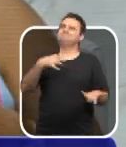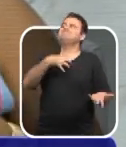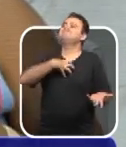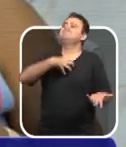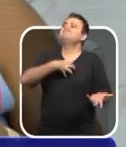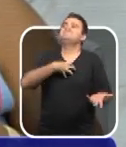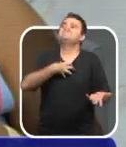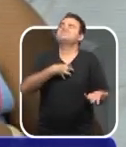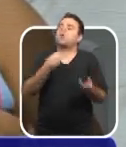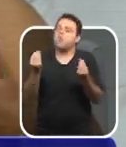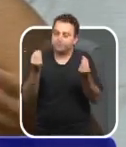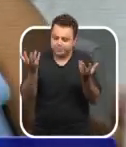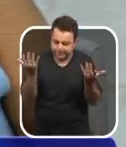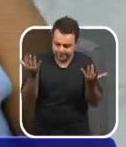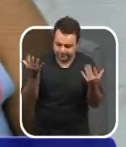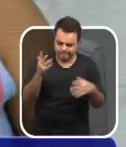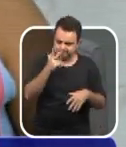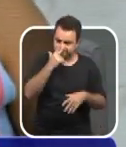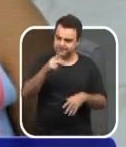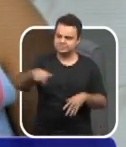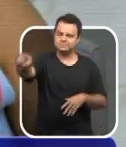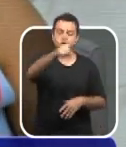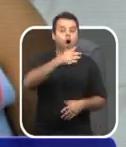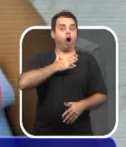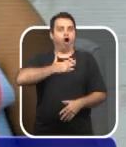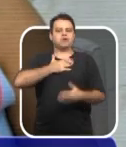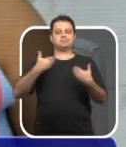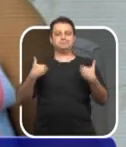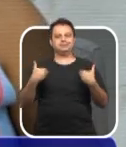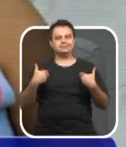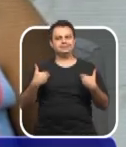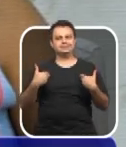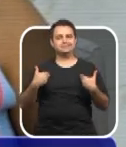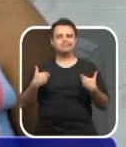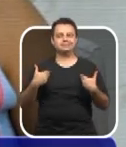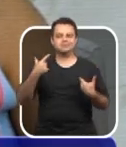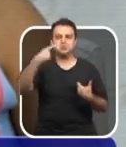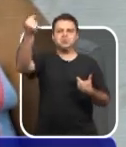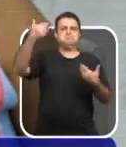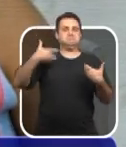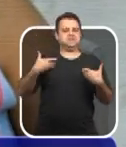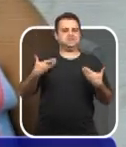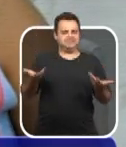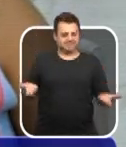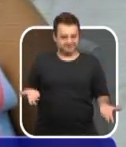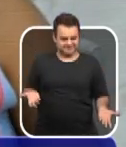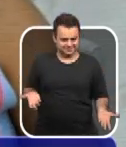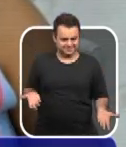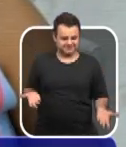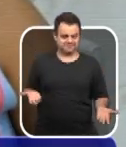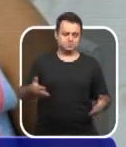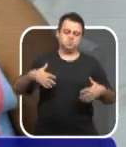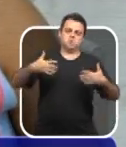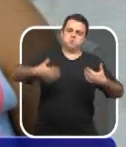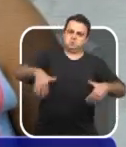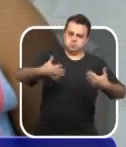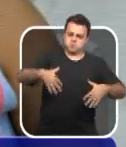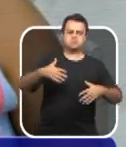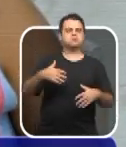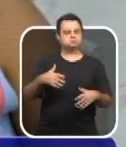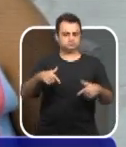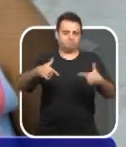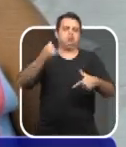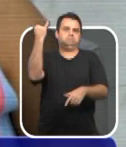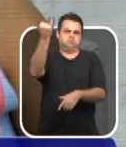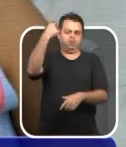assim, muito assim, preferida nessas situações, né, de estar podendo conduzir um trabalho tão importante que é o